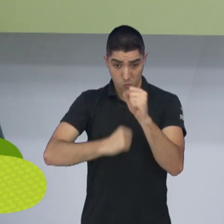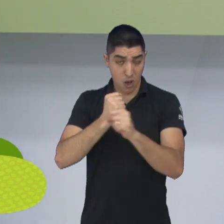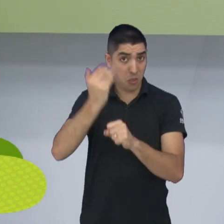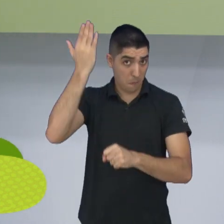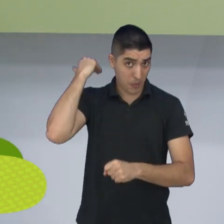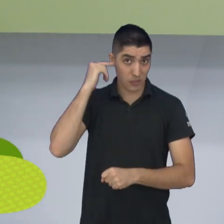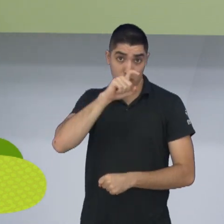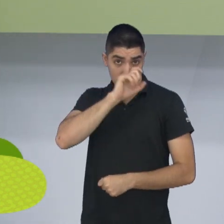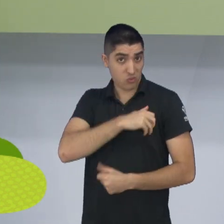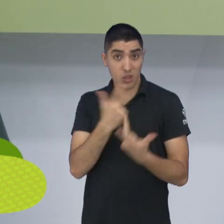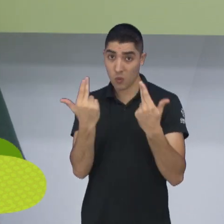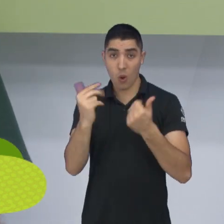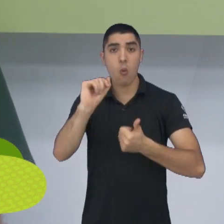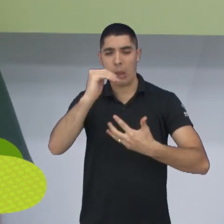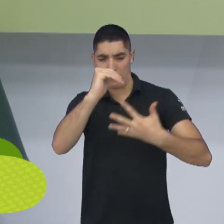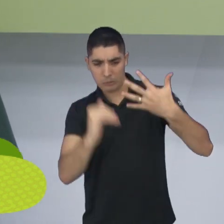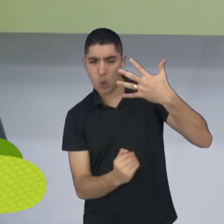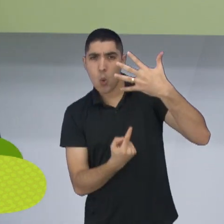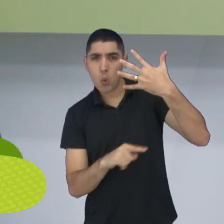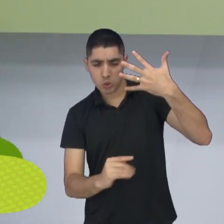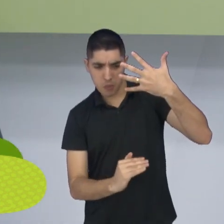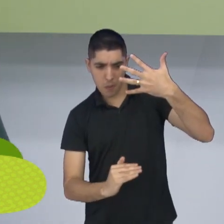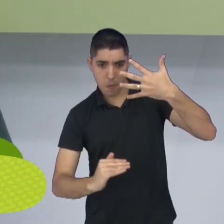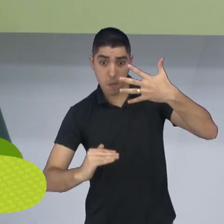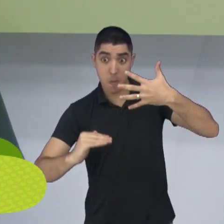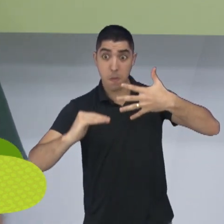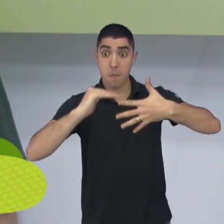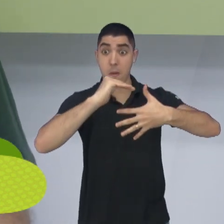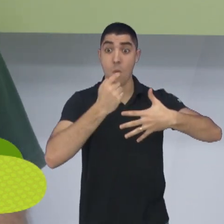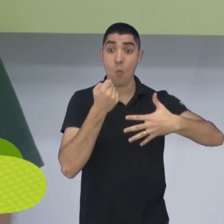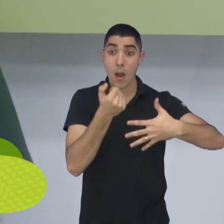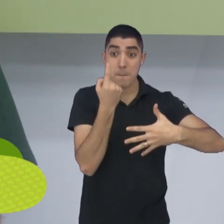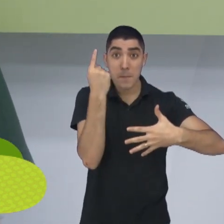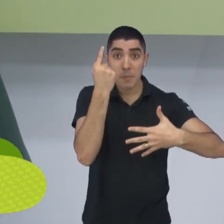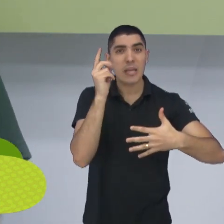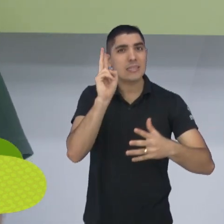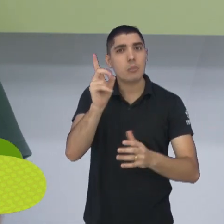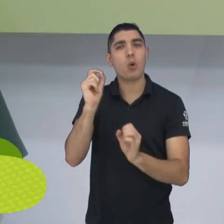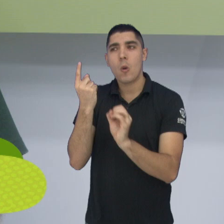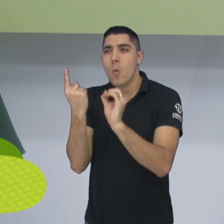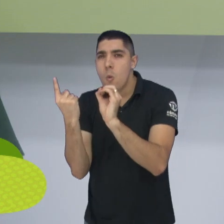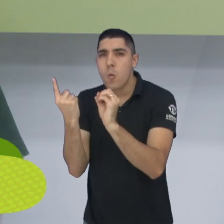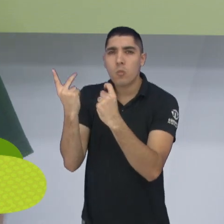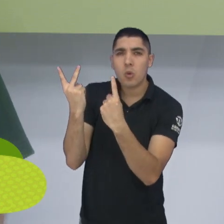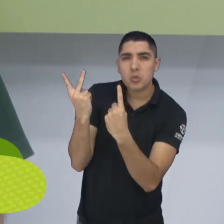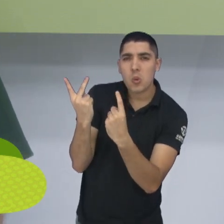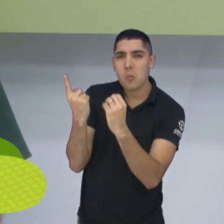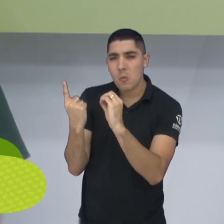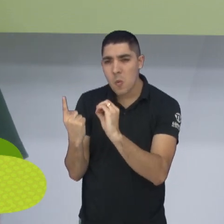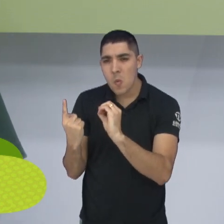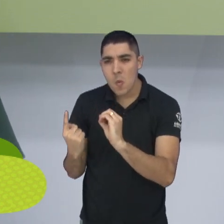último para bater quase líder e aí conseguiu acesso depois no final do campeonato.